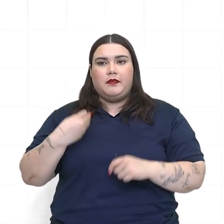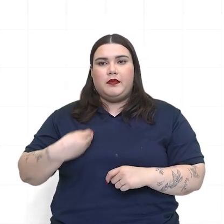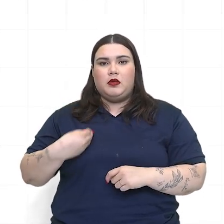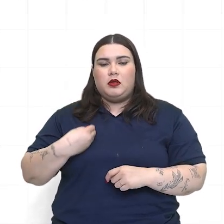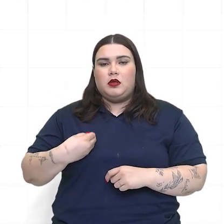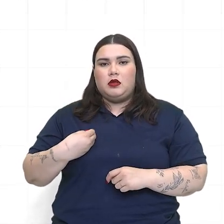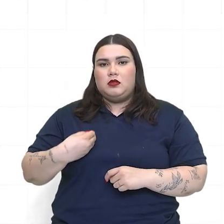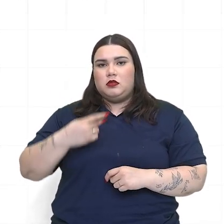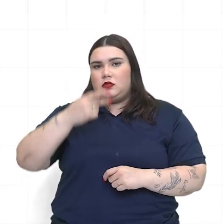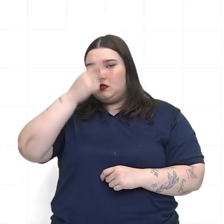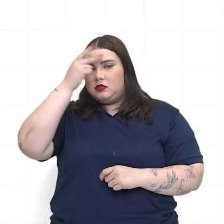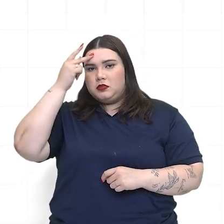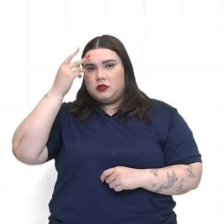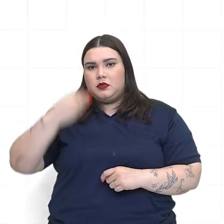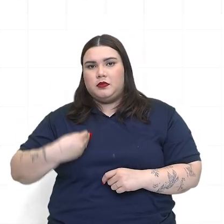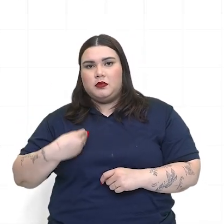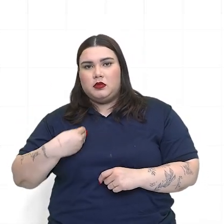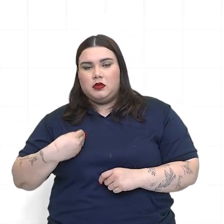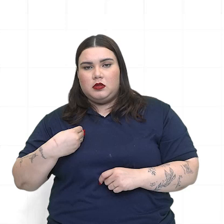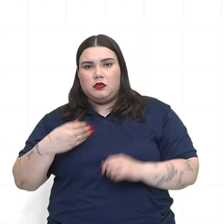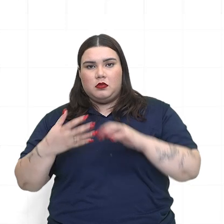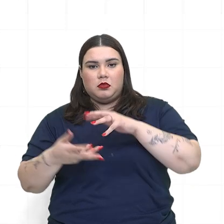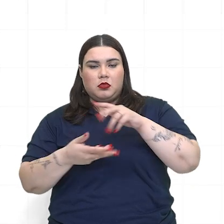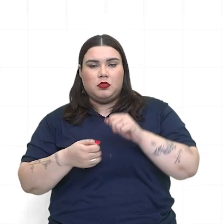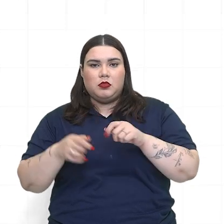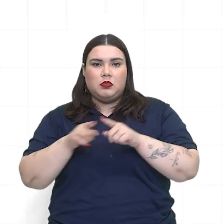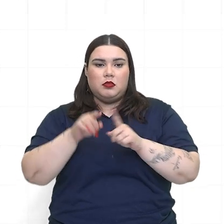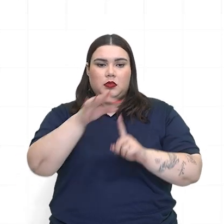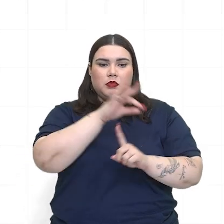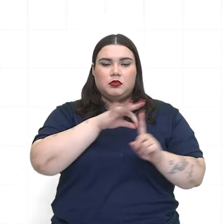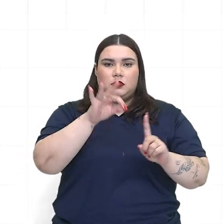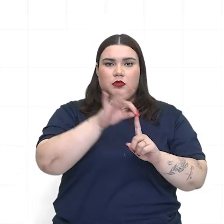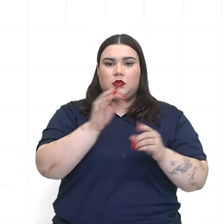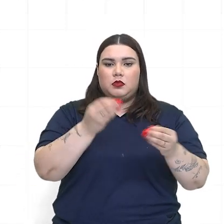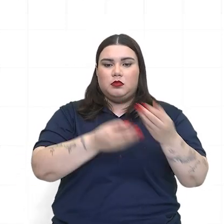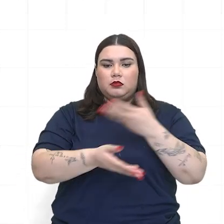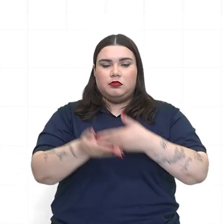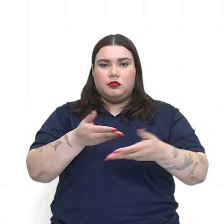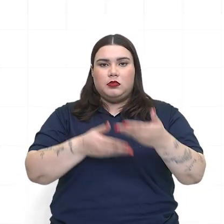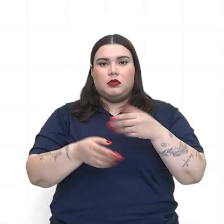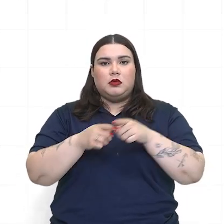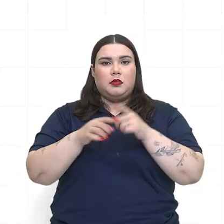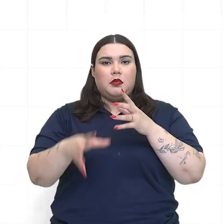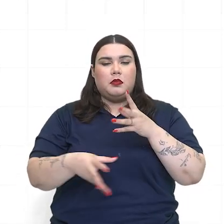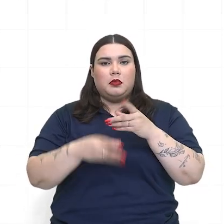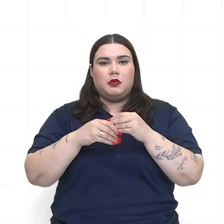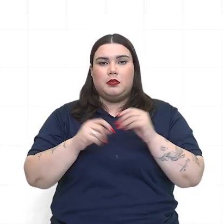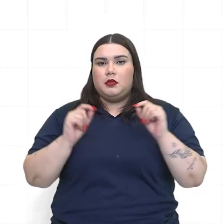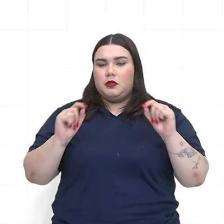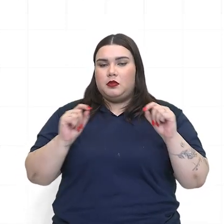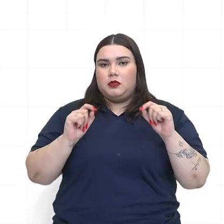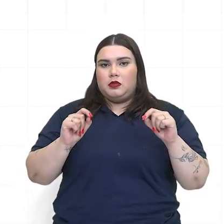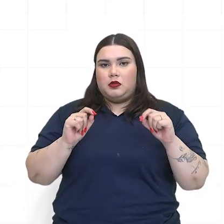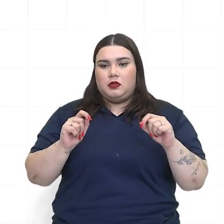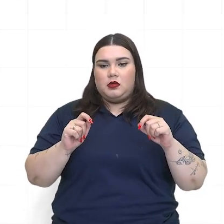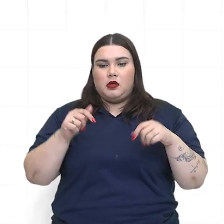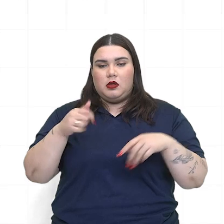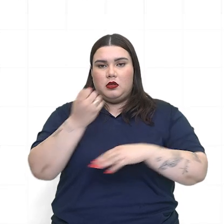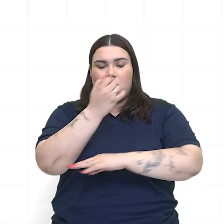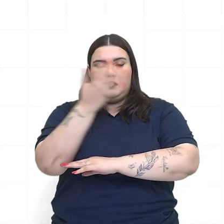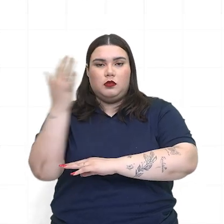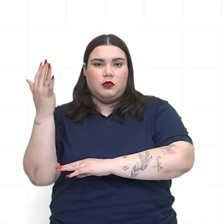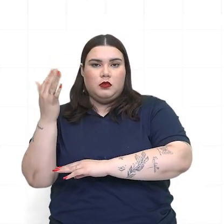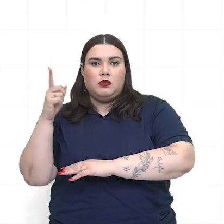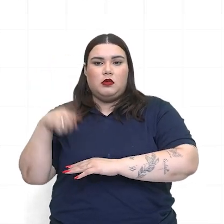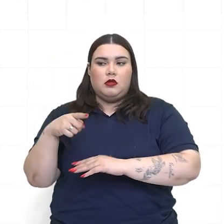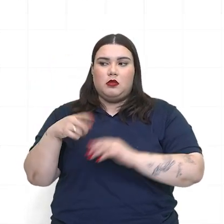e o mundo dos espíritos, mas também de complementariedade, no sentido de que a